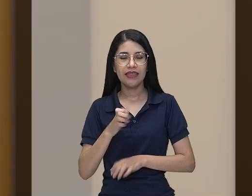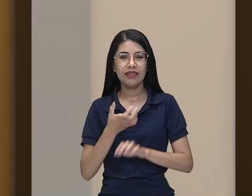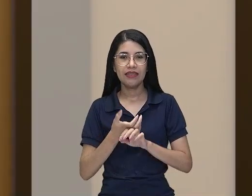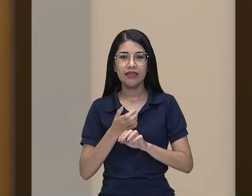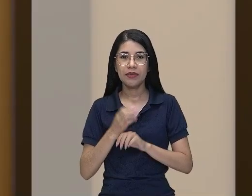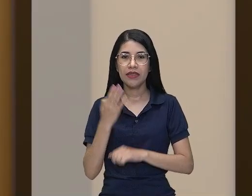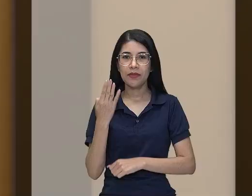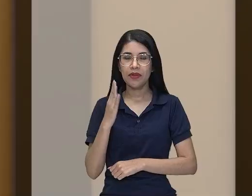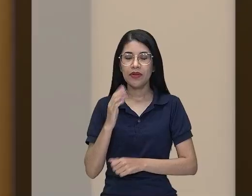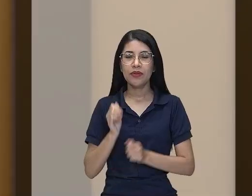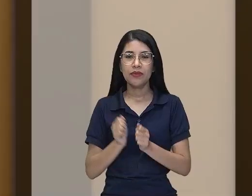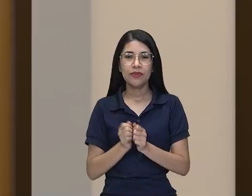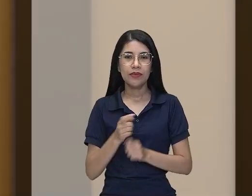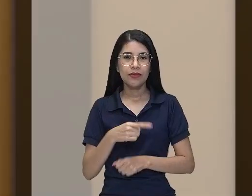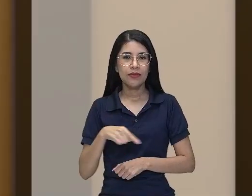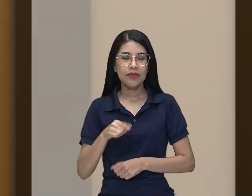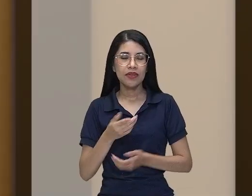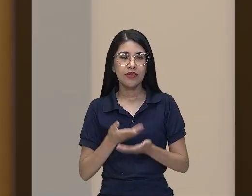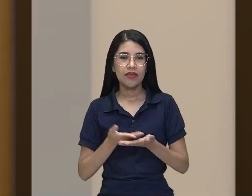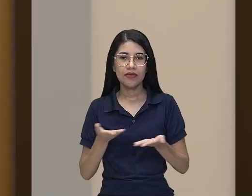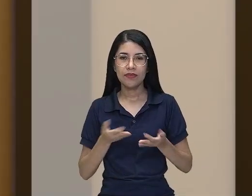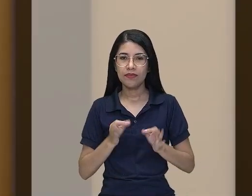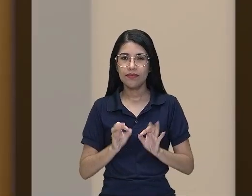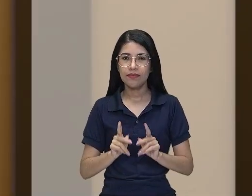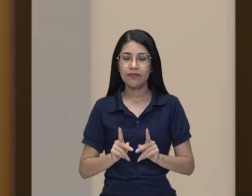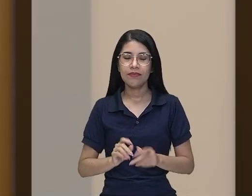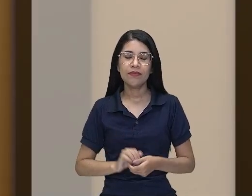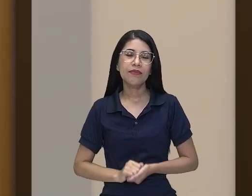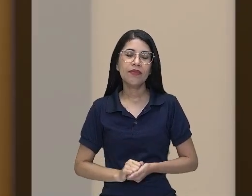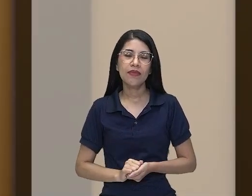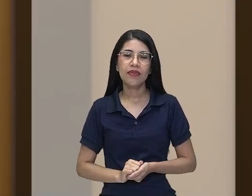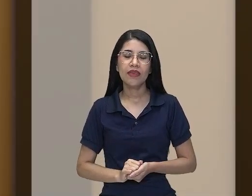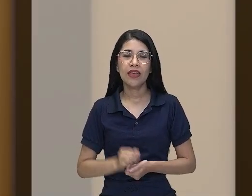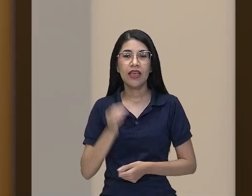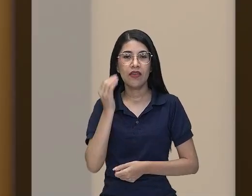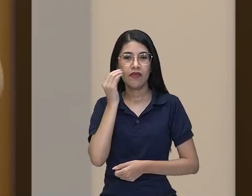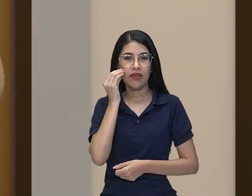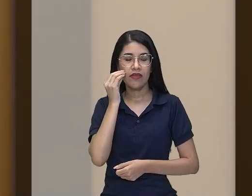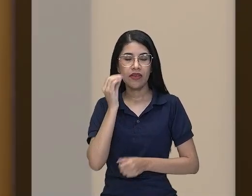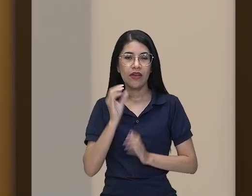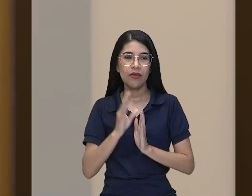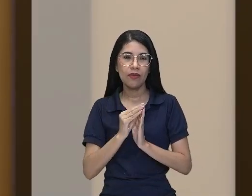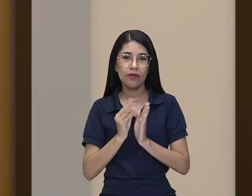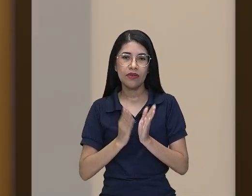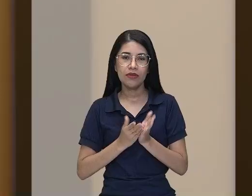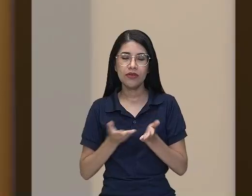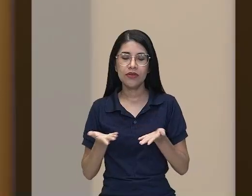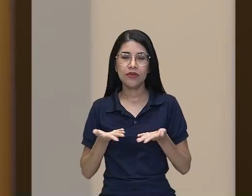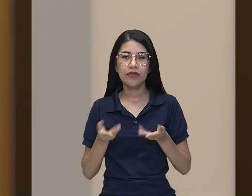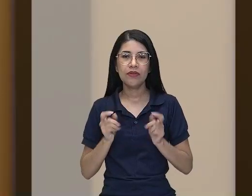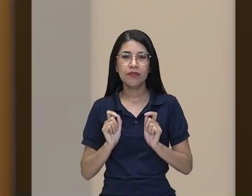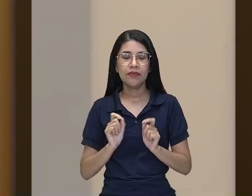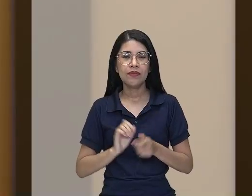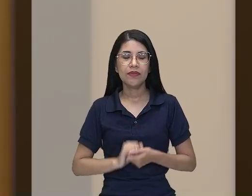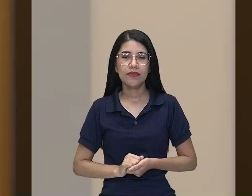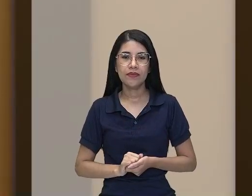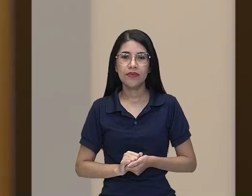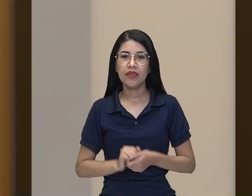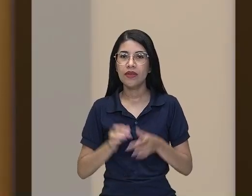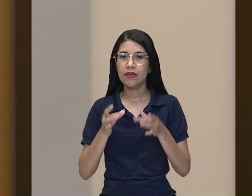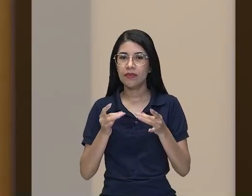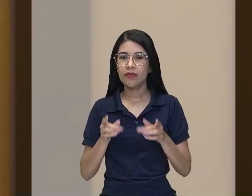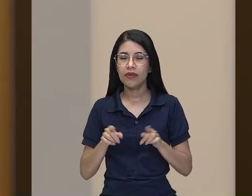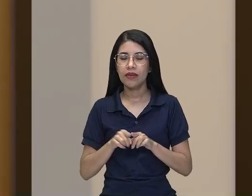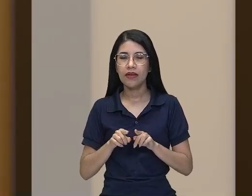Biologia. Estarei aqui com vocês nessa aula de hoje. Então, a gente vai observar qual é o nosso objeto de conhecimento e o